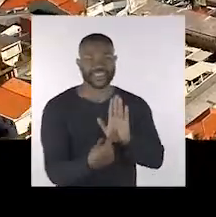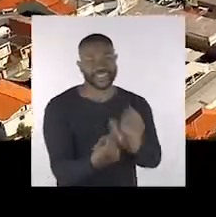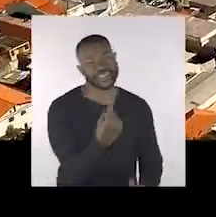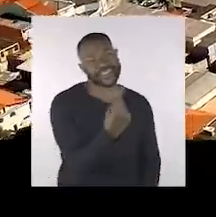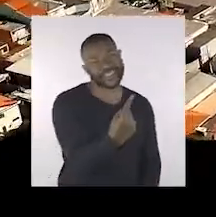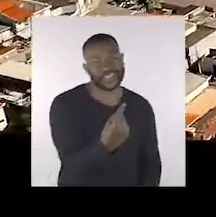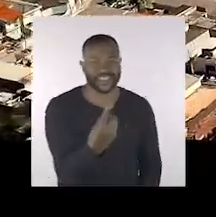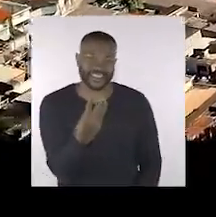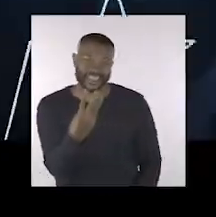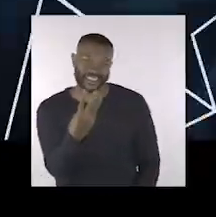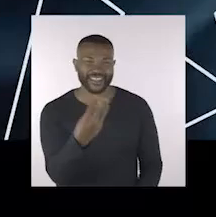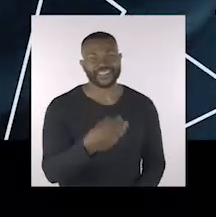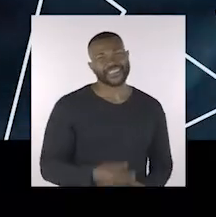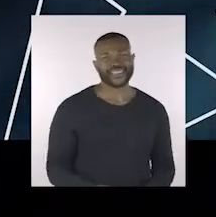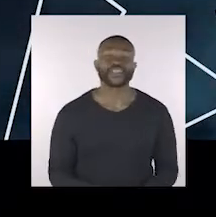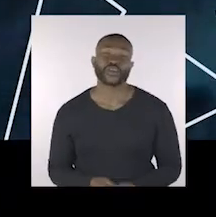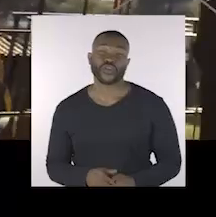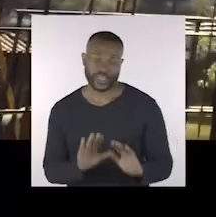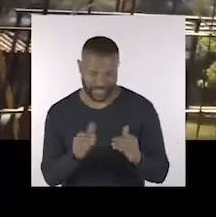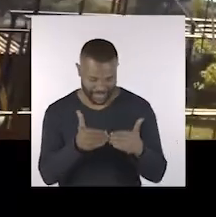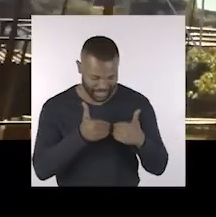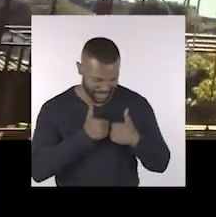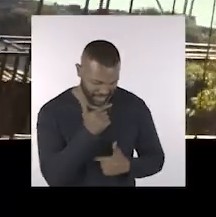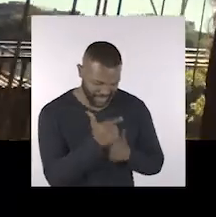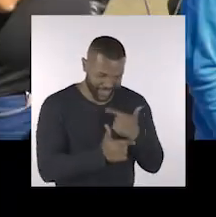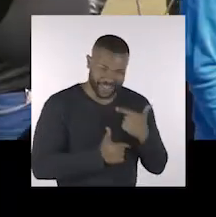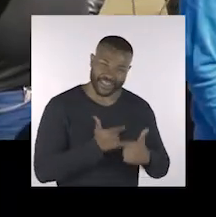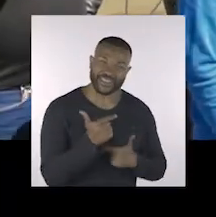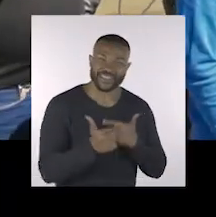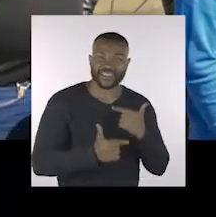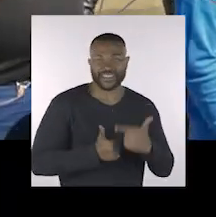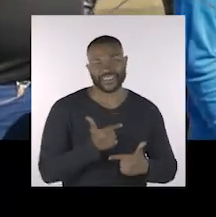e E